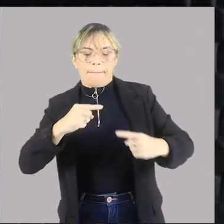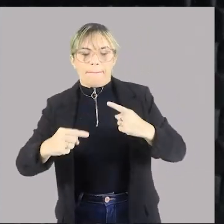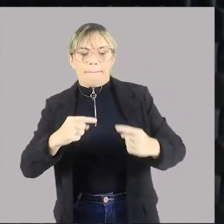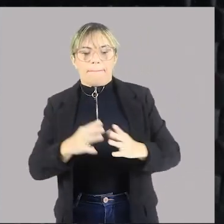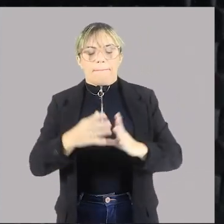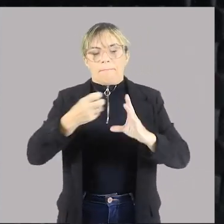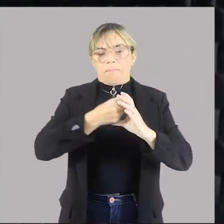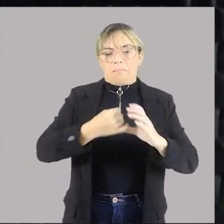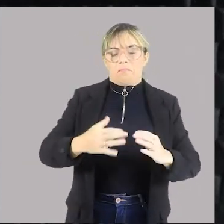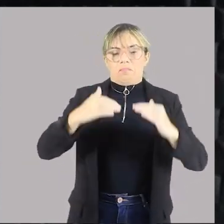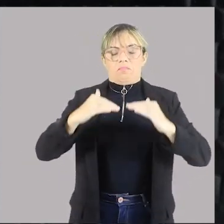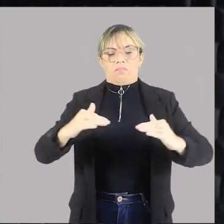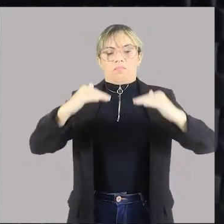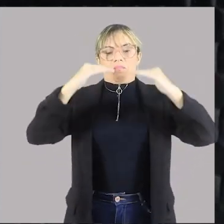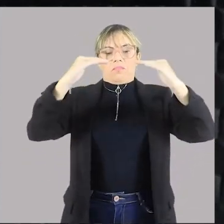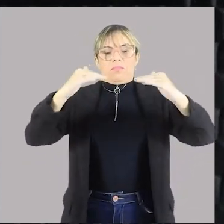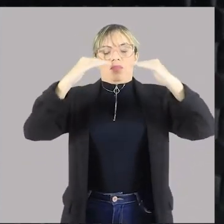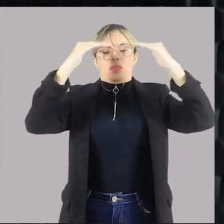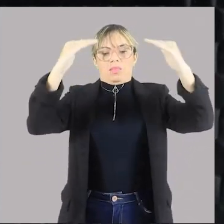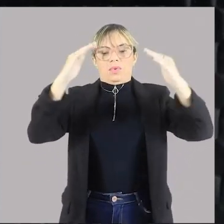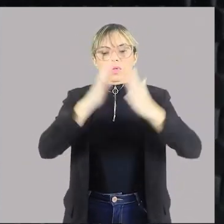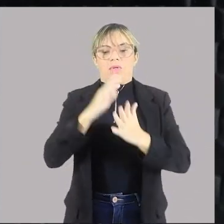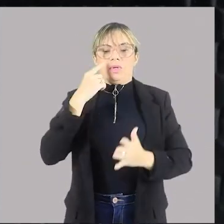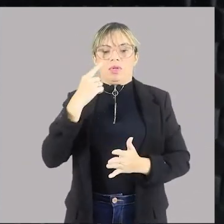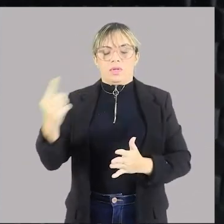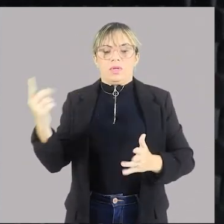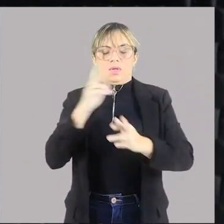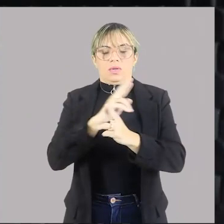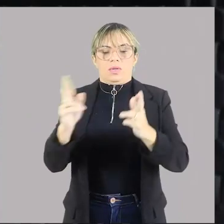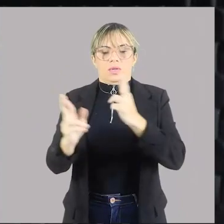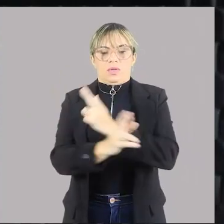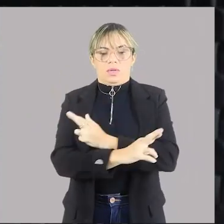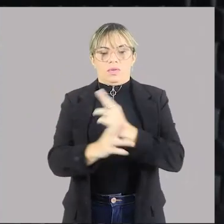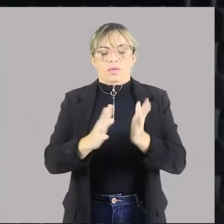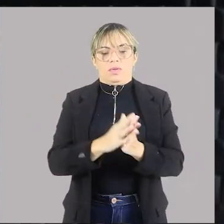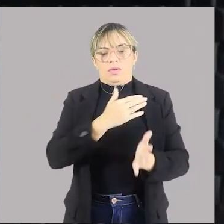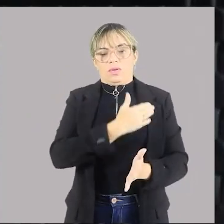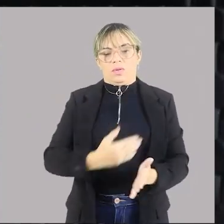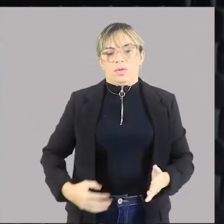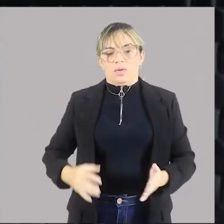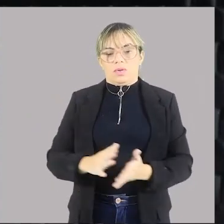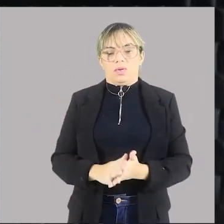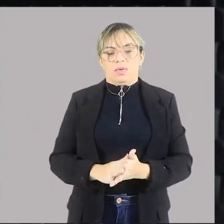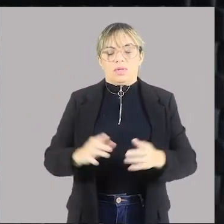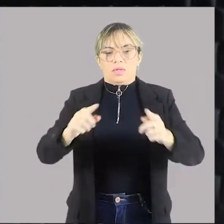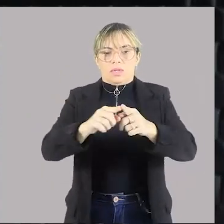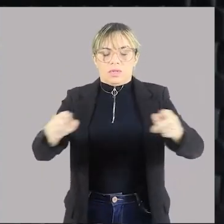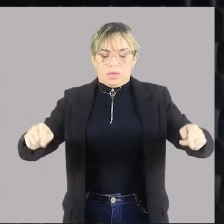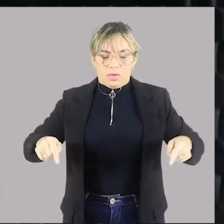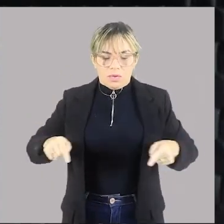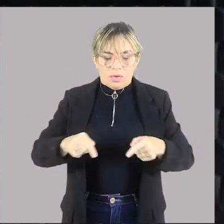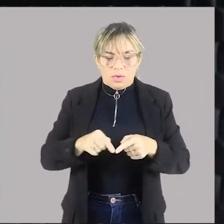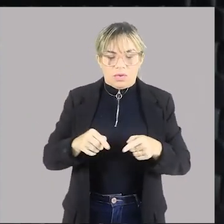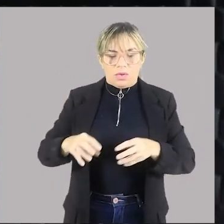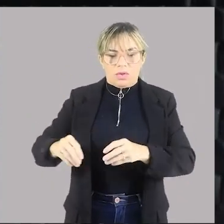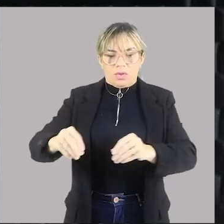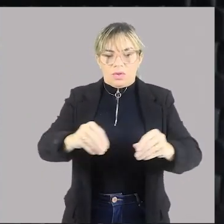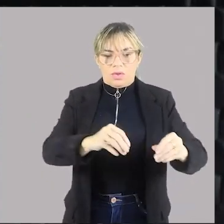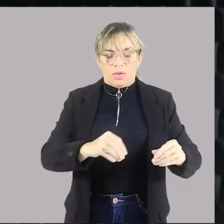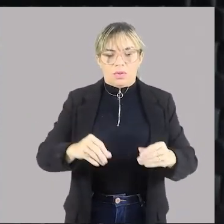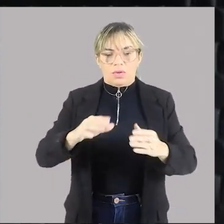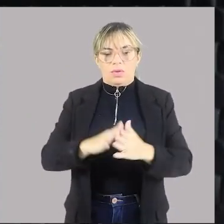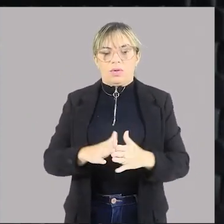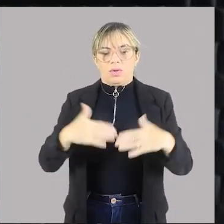mesmo soberania, tudo isso diz respeito da cúpula diretiva do Estado. Quando a gente fala de território, também chamado de